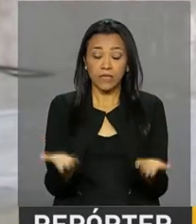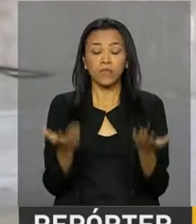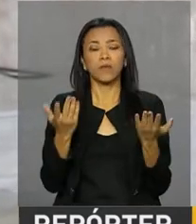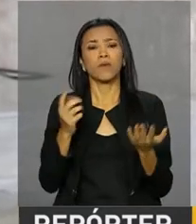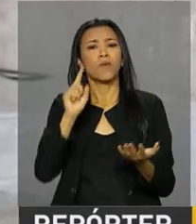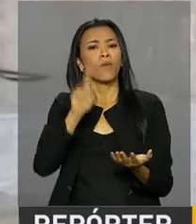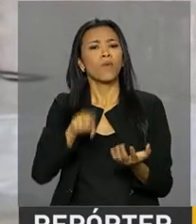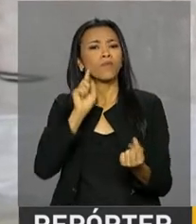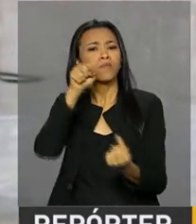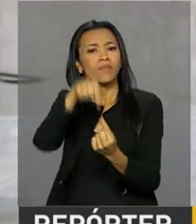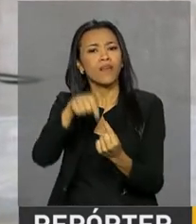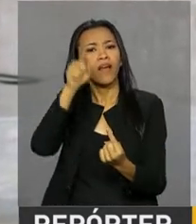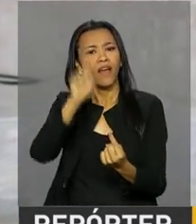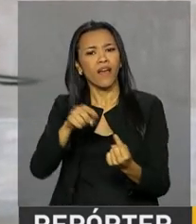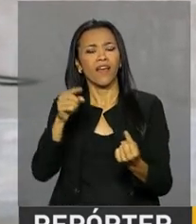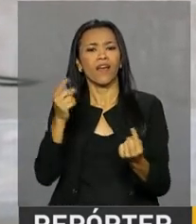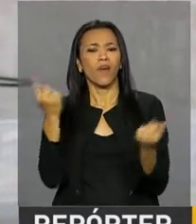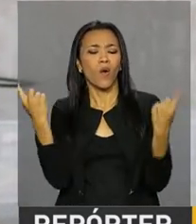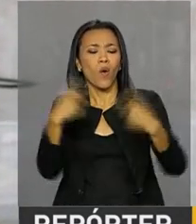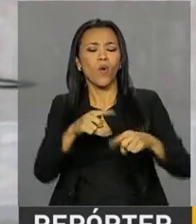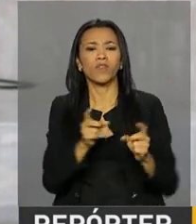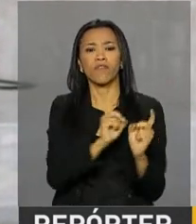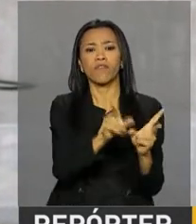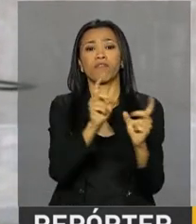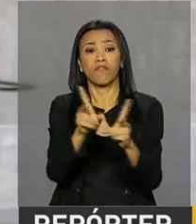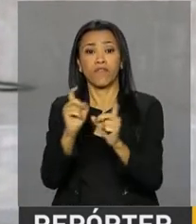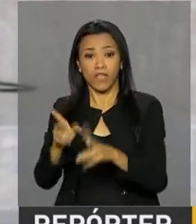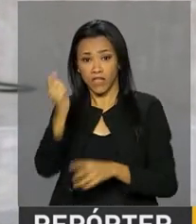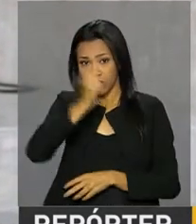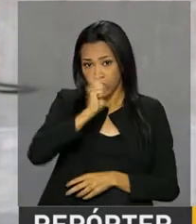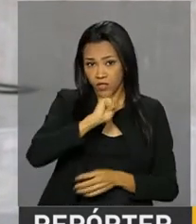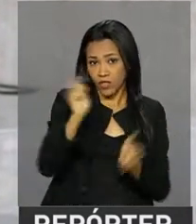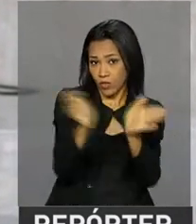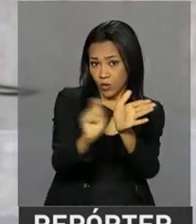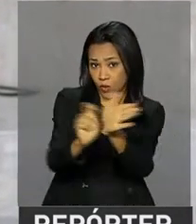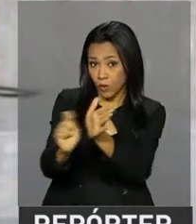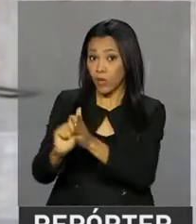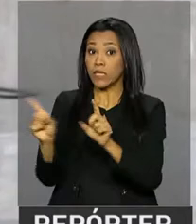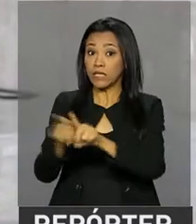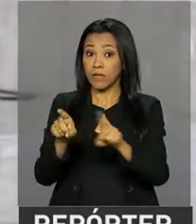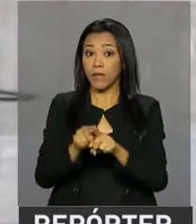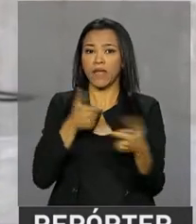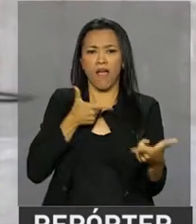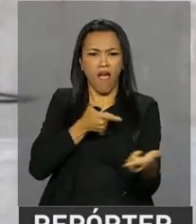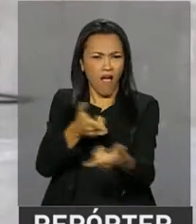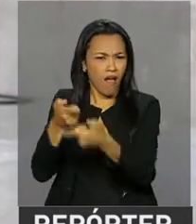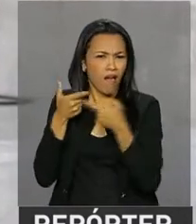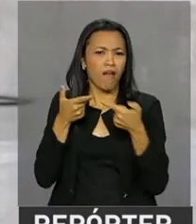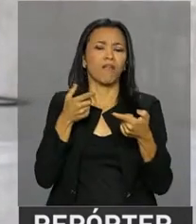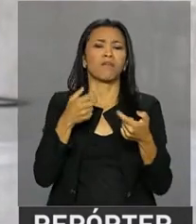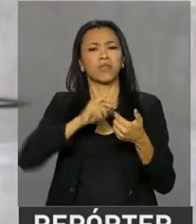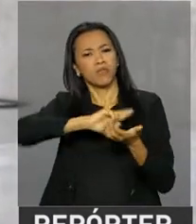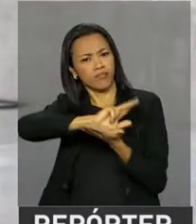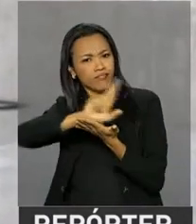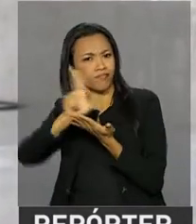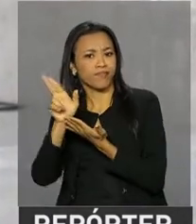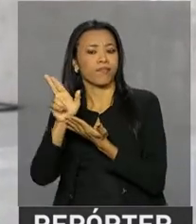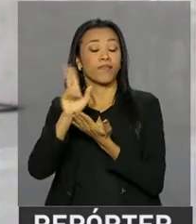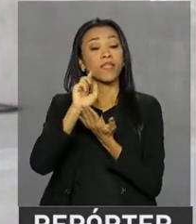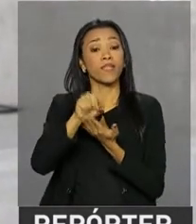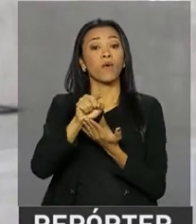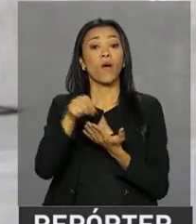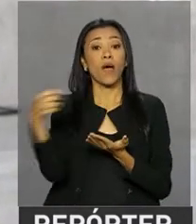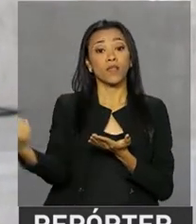é combater o tráfico de drogas de armas de pessoas e também o contrabando o a nova etapa desse